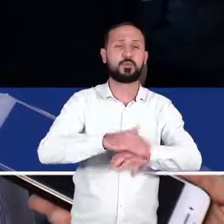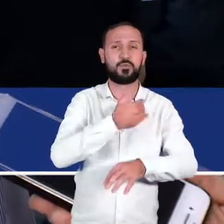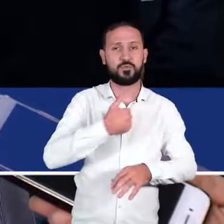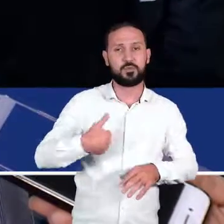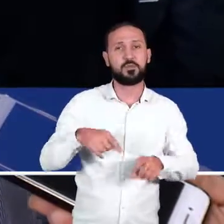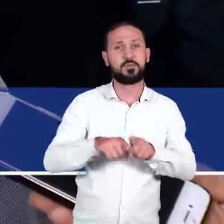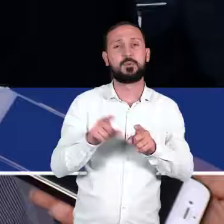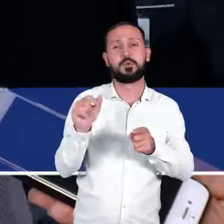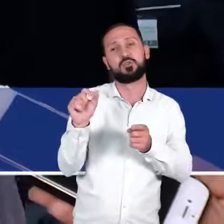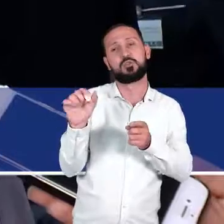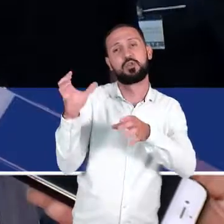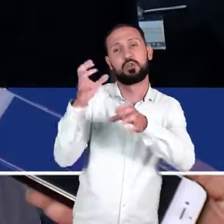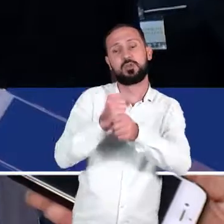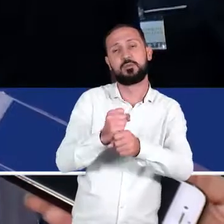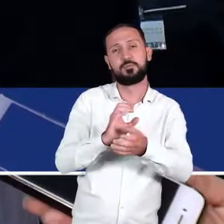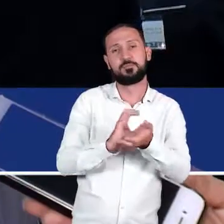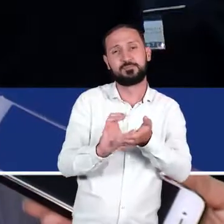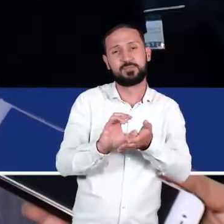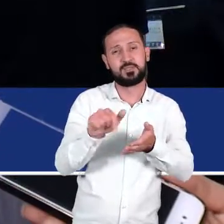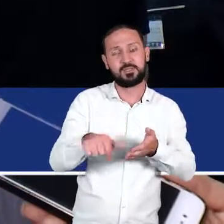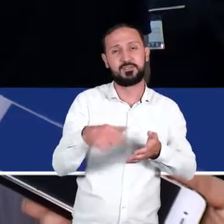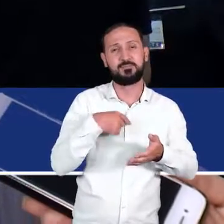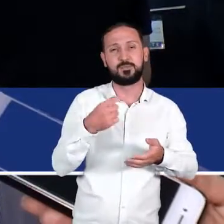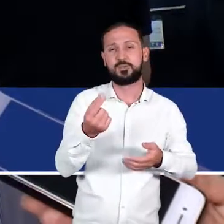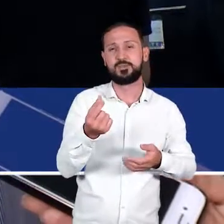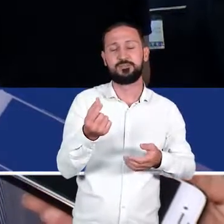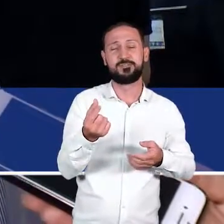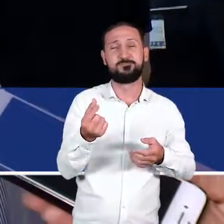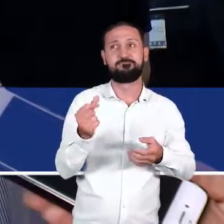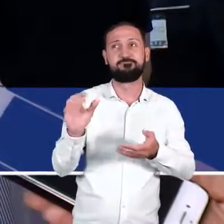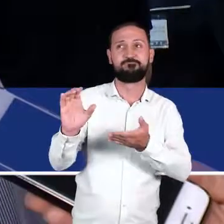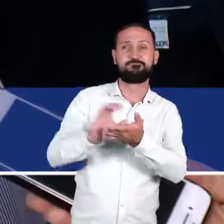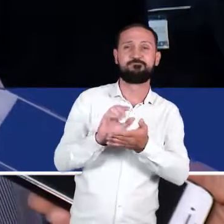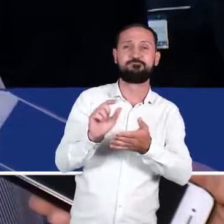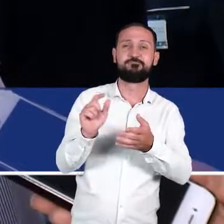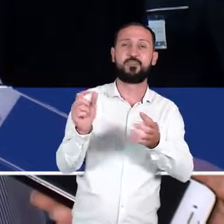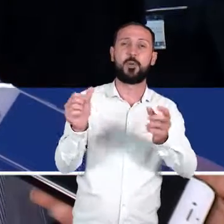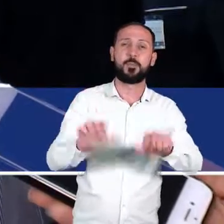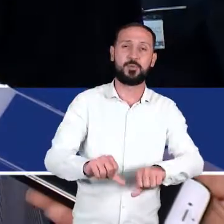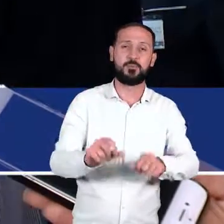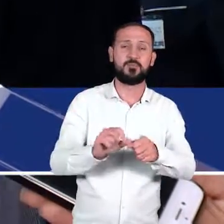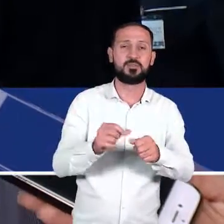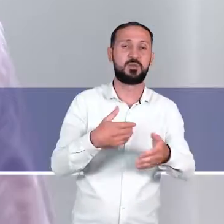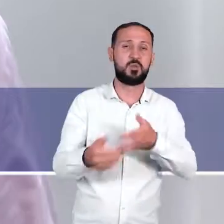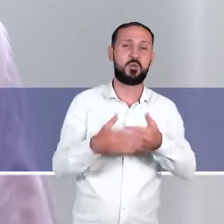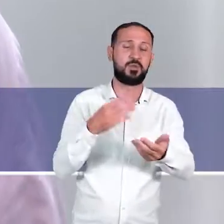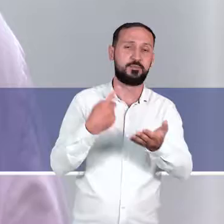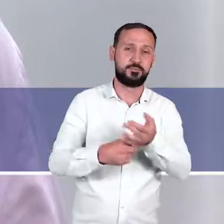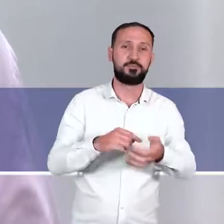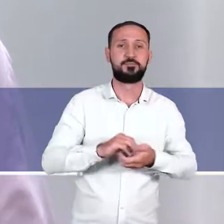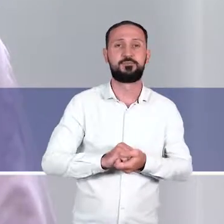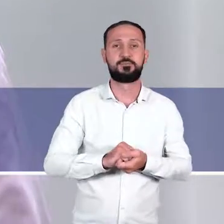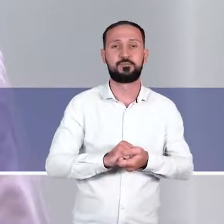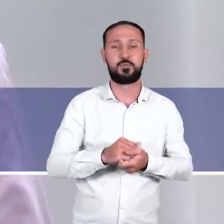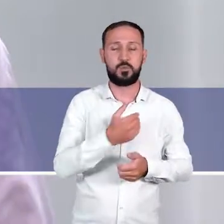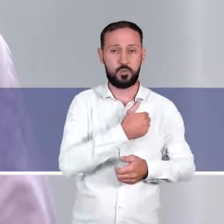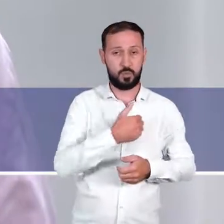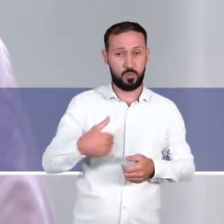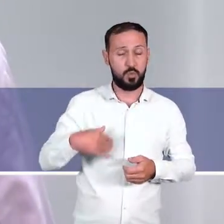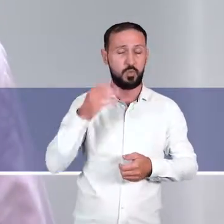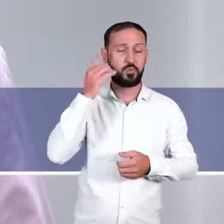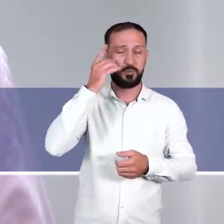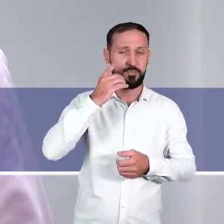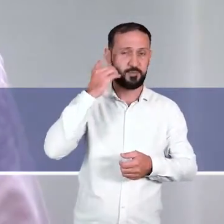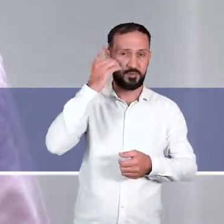da arrecadação, que esse ano foi uma arrecadação muito pífia para a gente fazer qualquer tipo de compromisso. O deputado federal por Mato Grosso